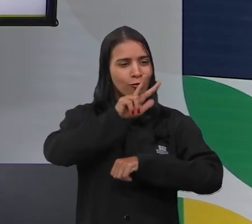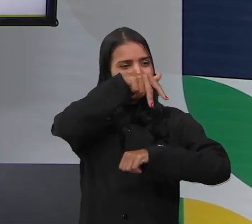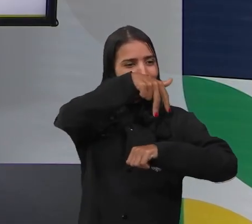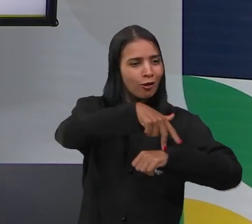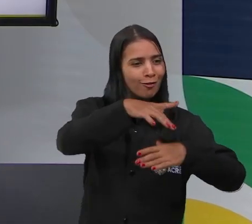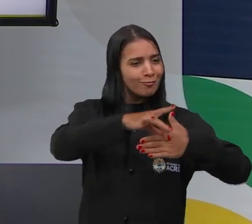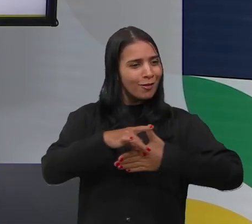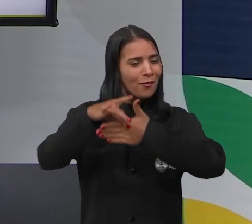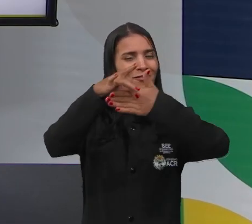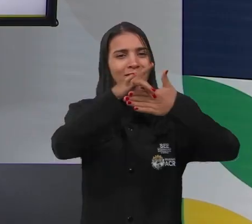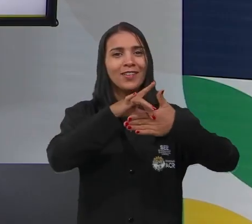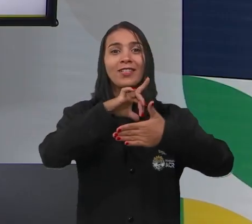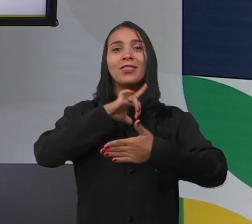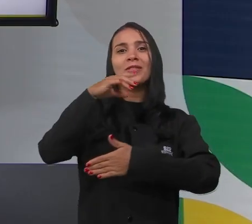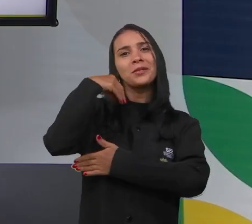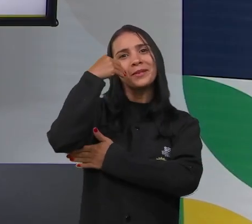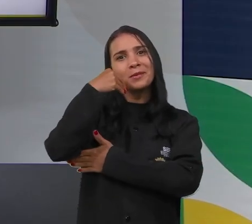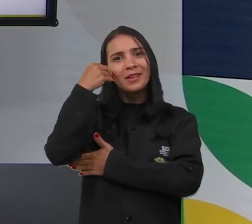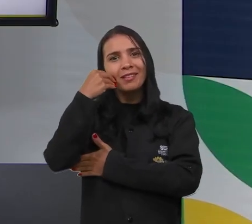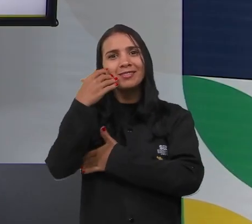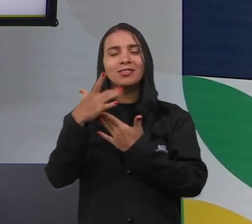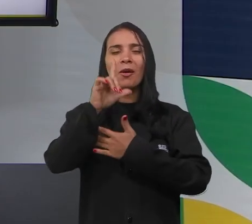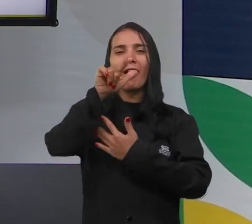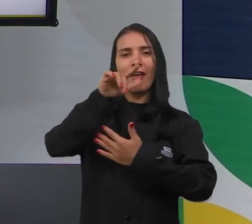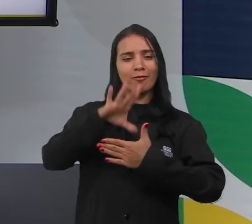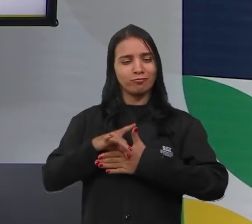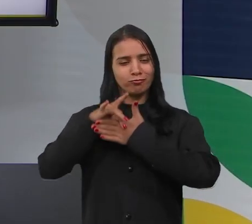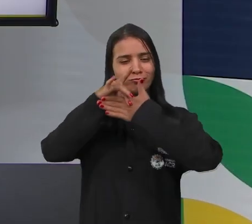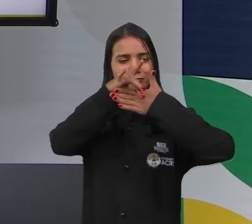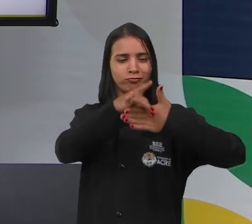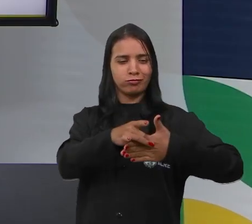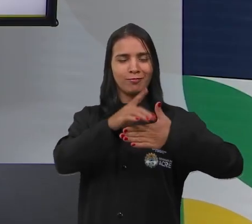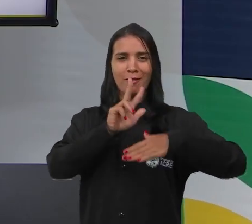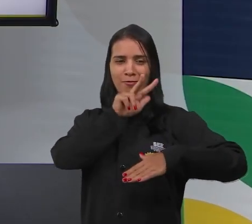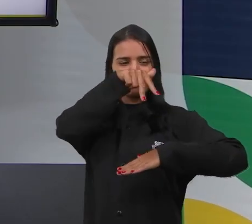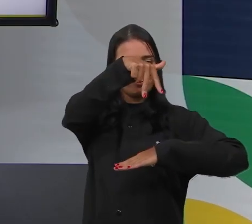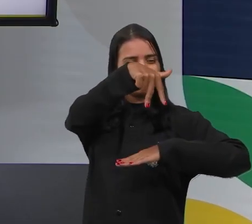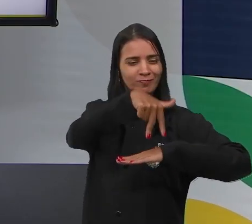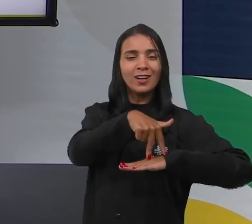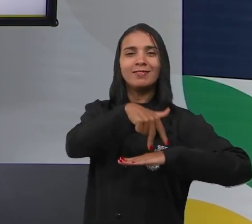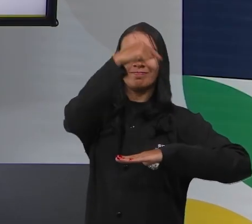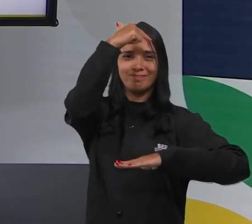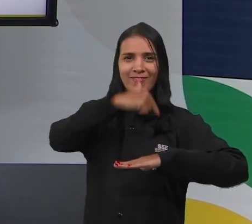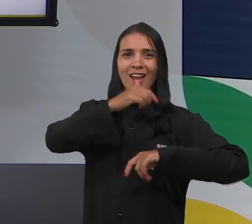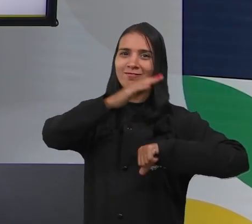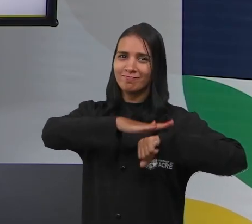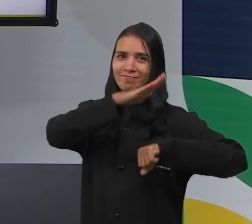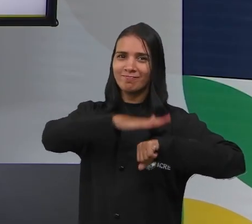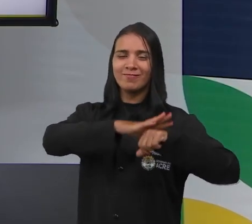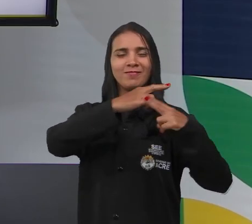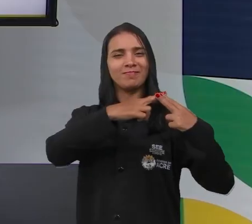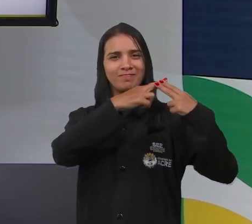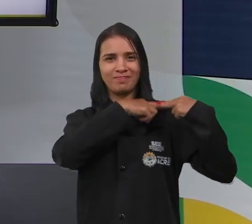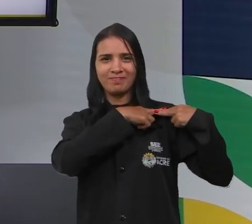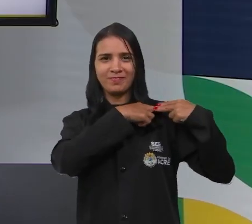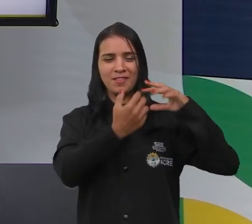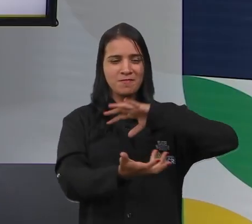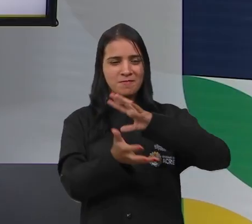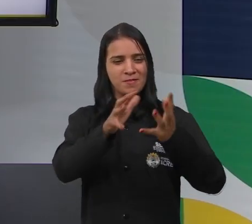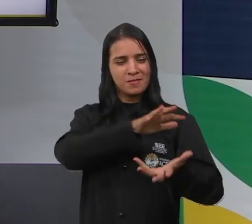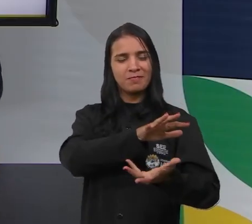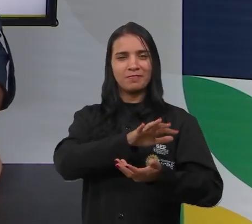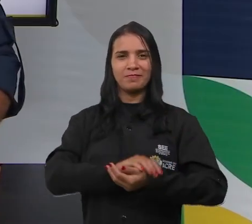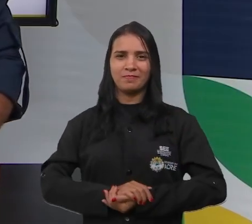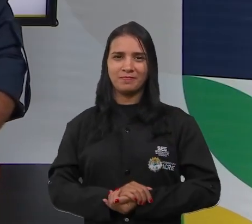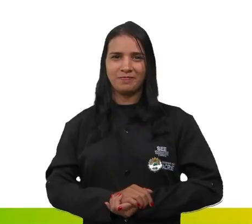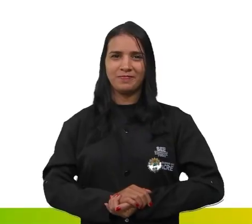vivência. Então, é você se colocar à frente da ação. Você ser o agente causador da transformação. Ok?